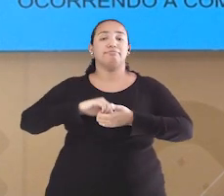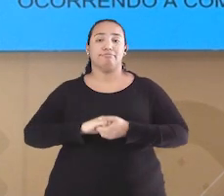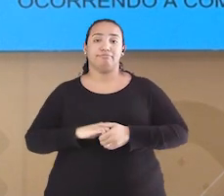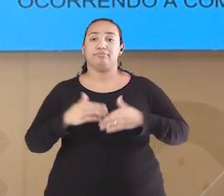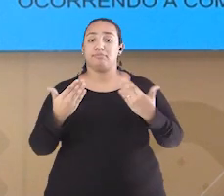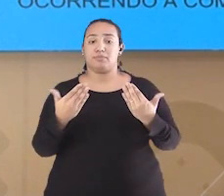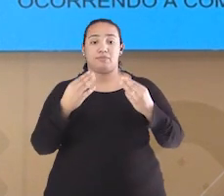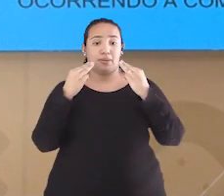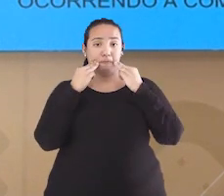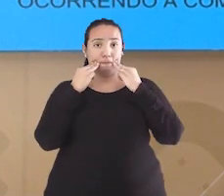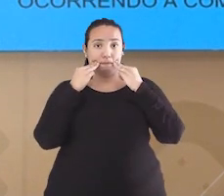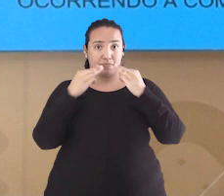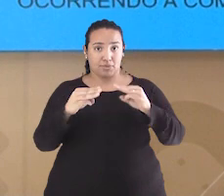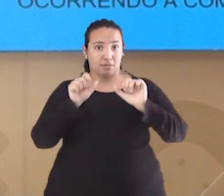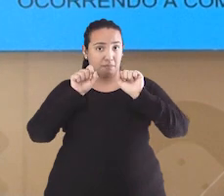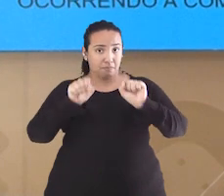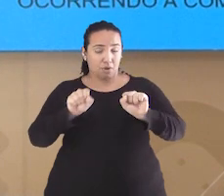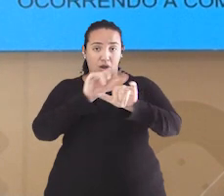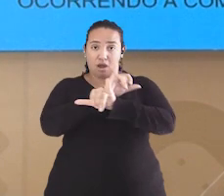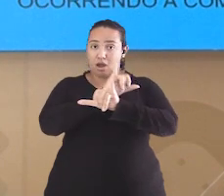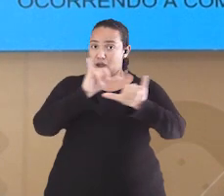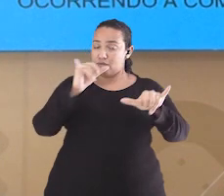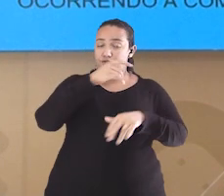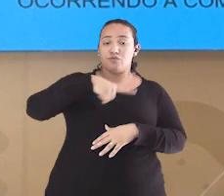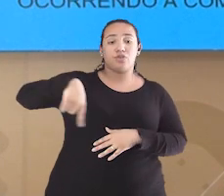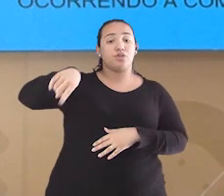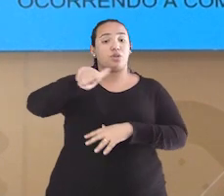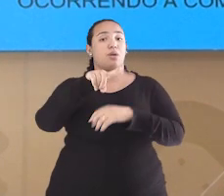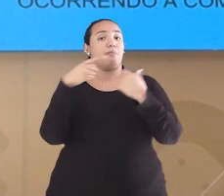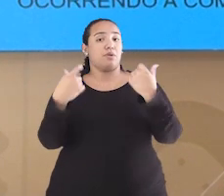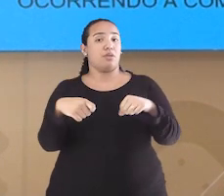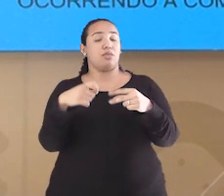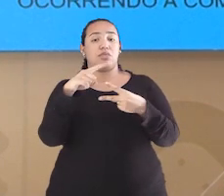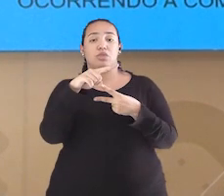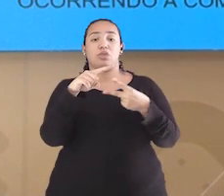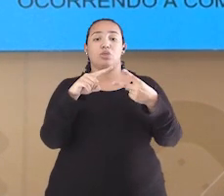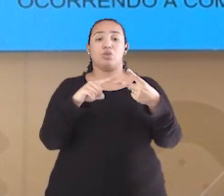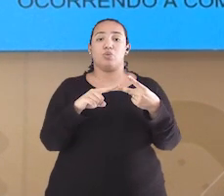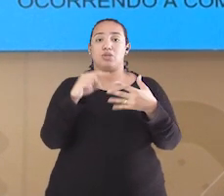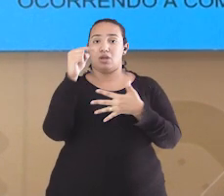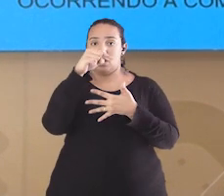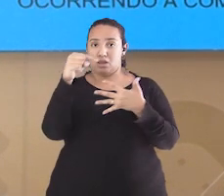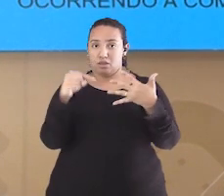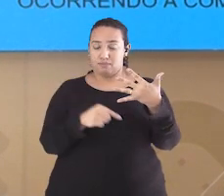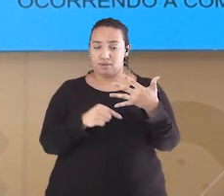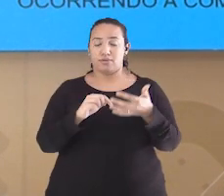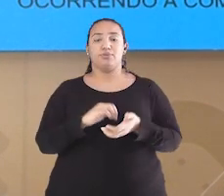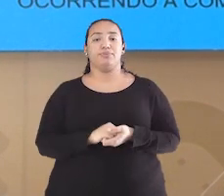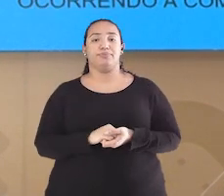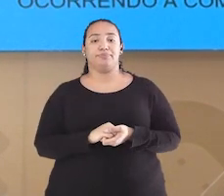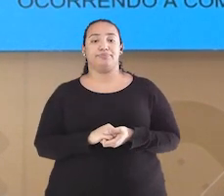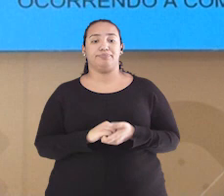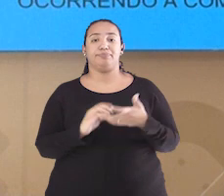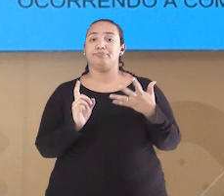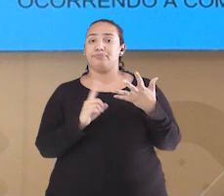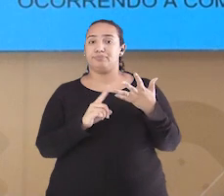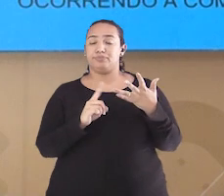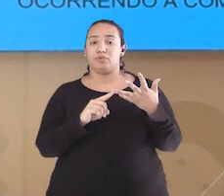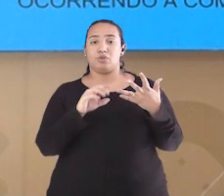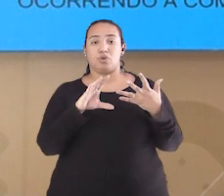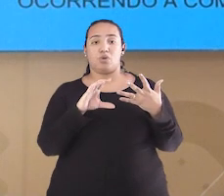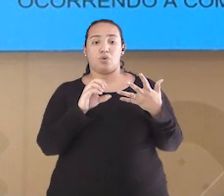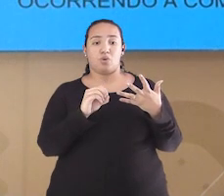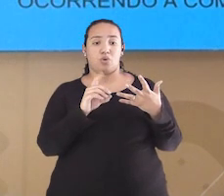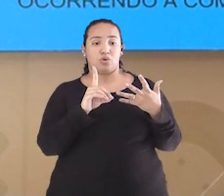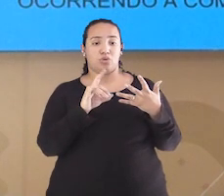que a mensagem possa ser repassada, precisamos de mais 2 elementos. O código, que é a